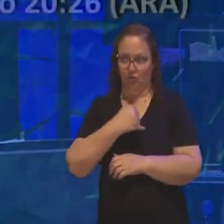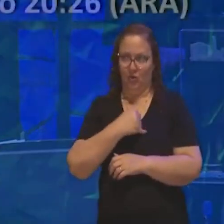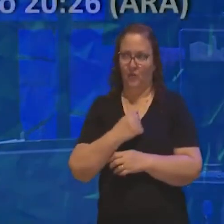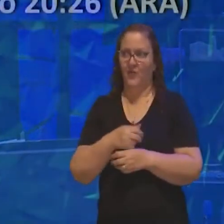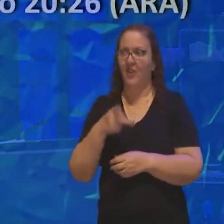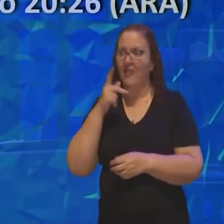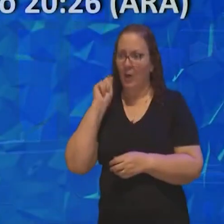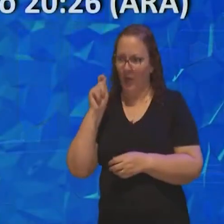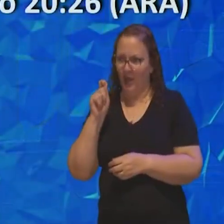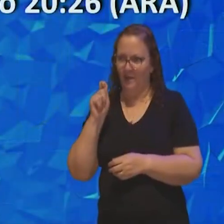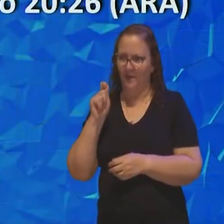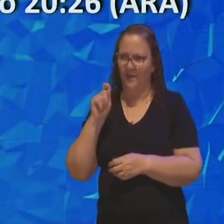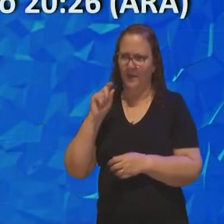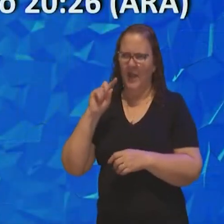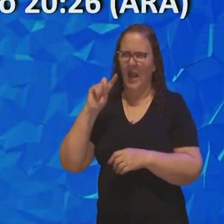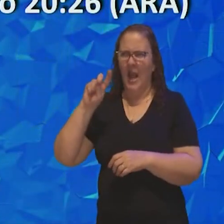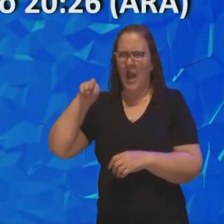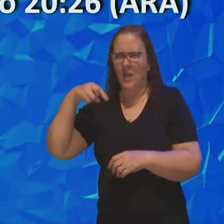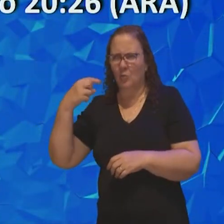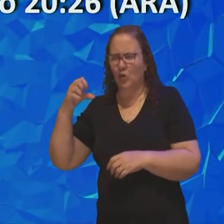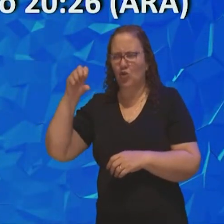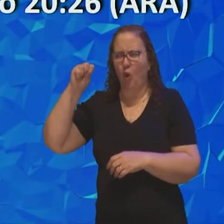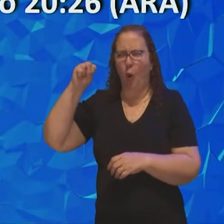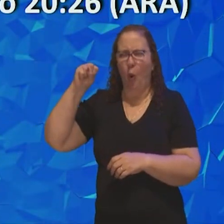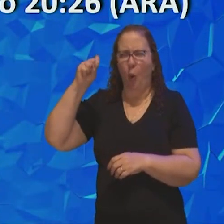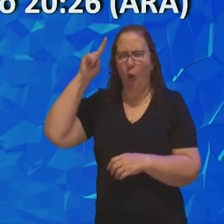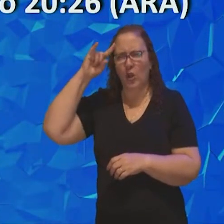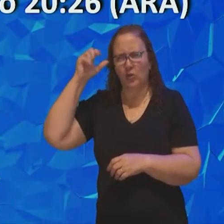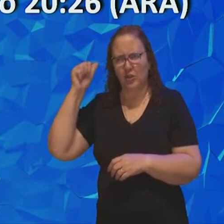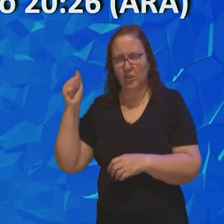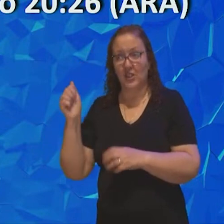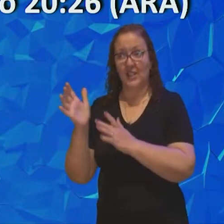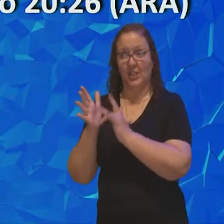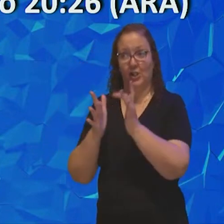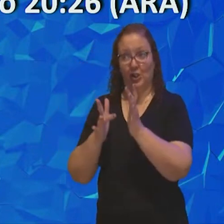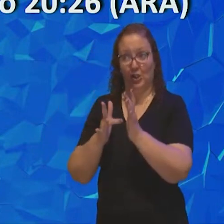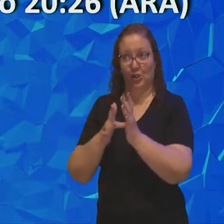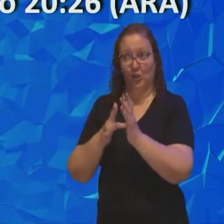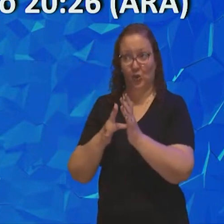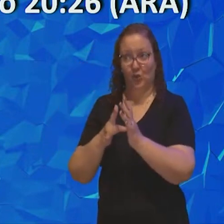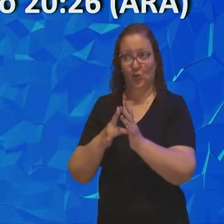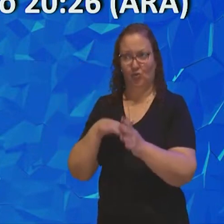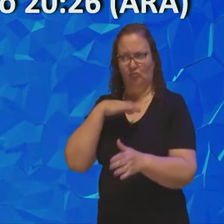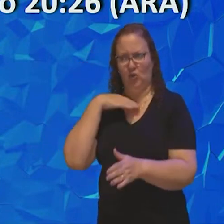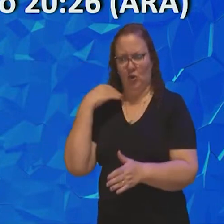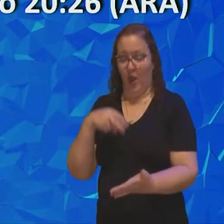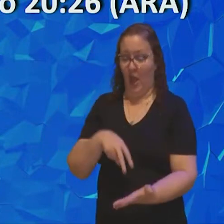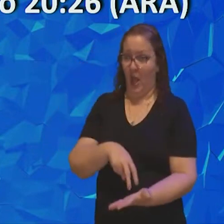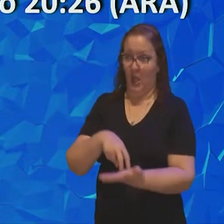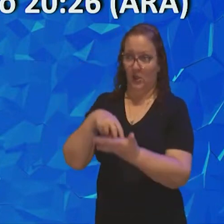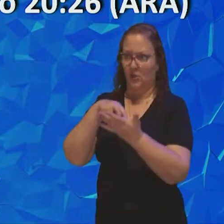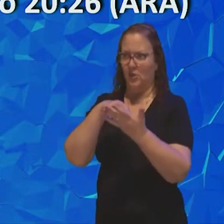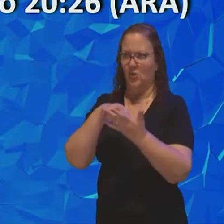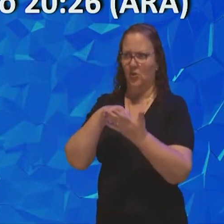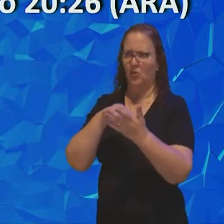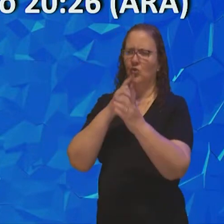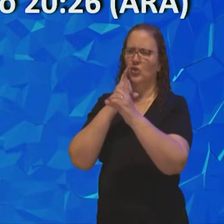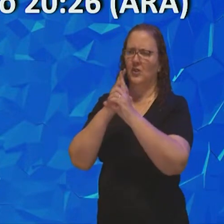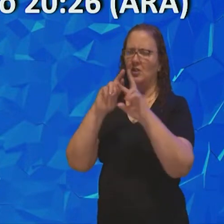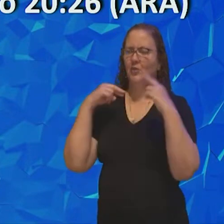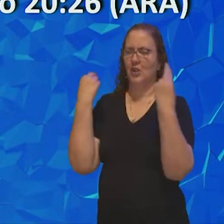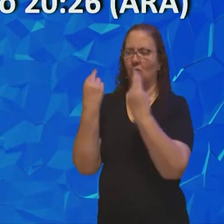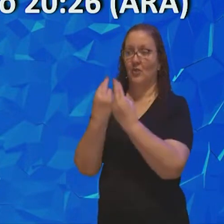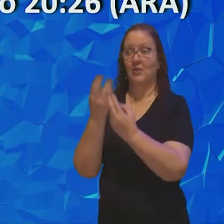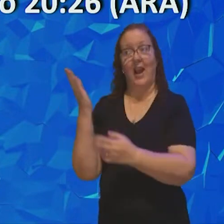Passado 8 dias, estavam outra vez ali reunidos os seus discípulos. E quem estava com